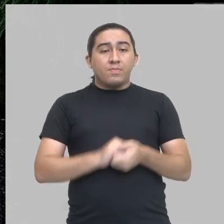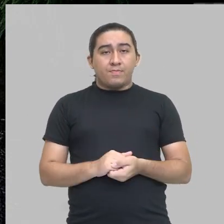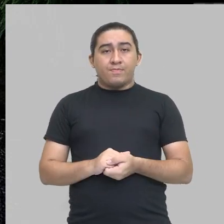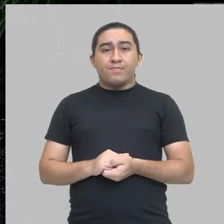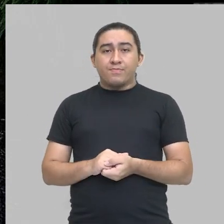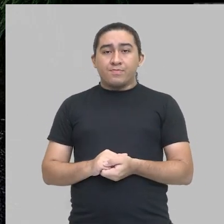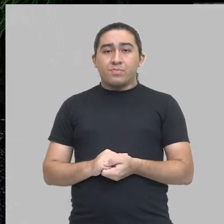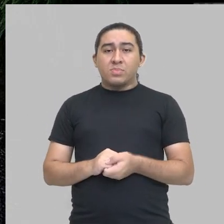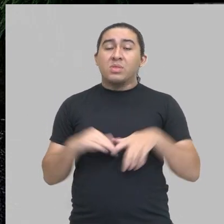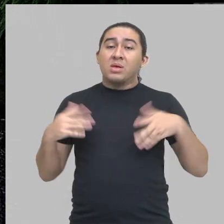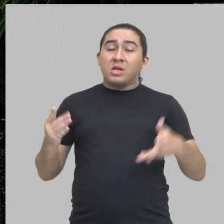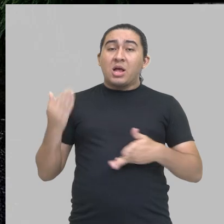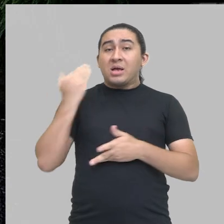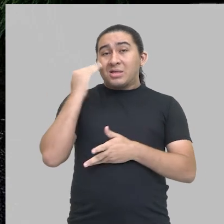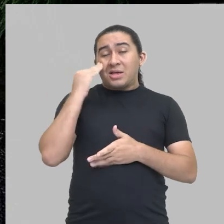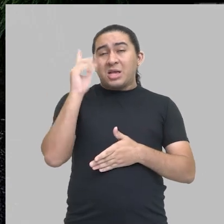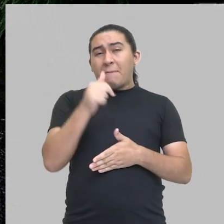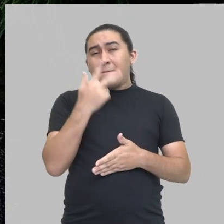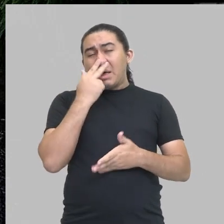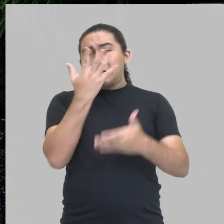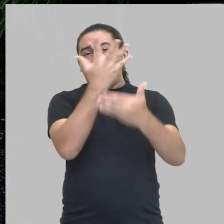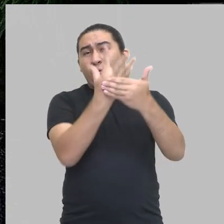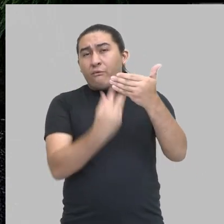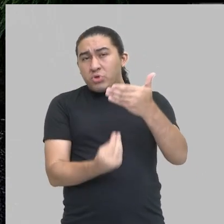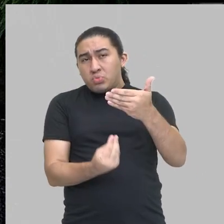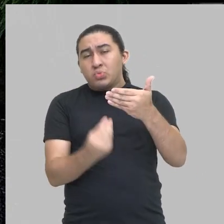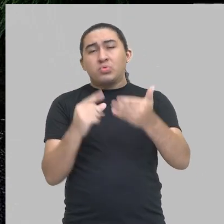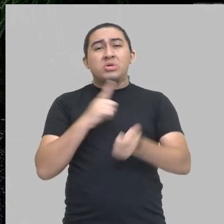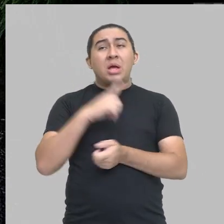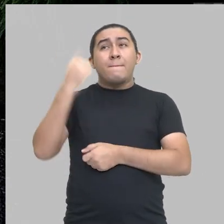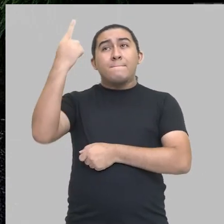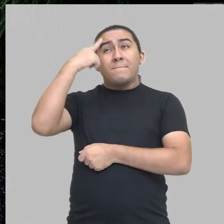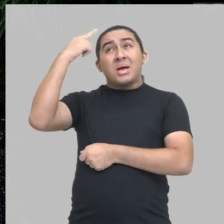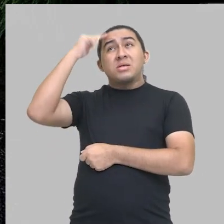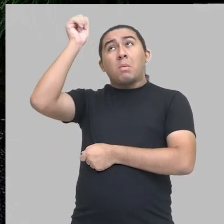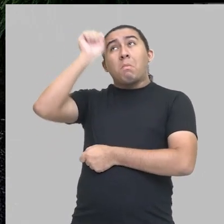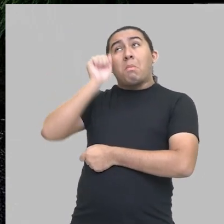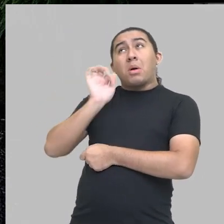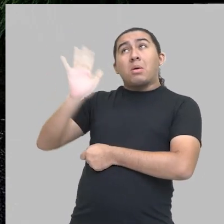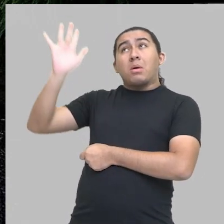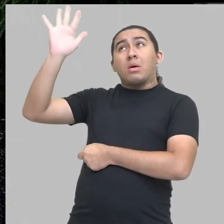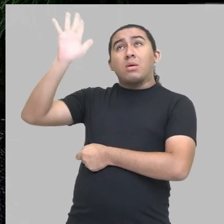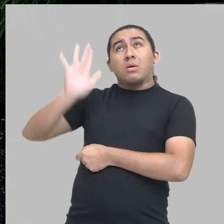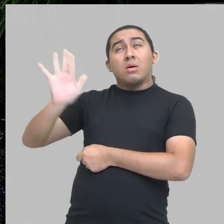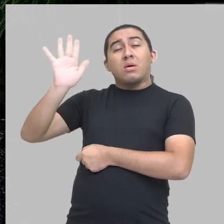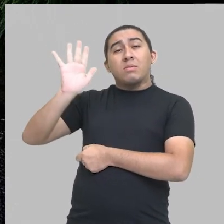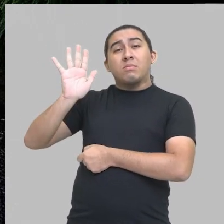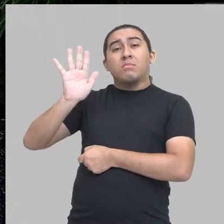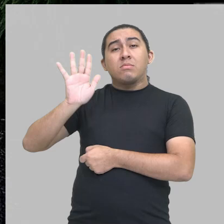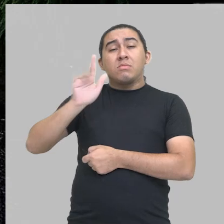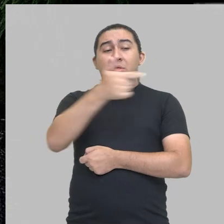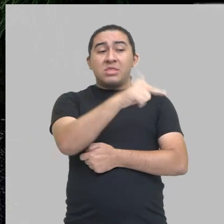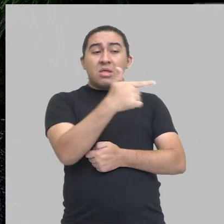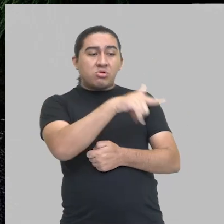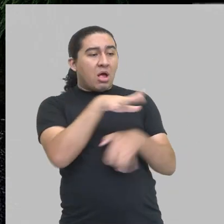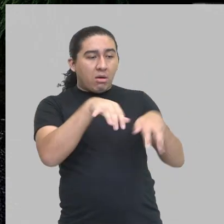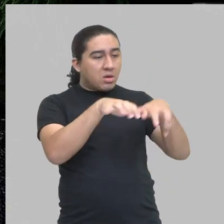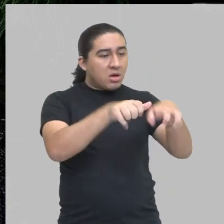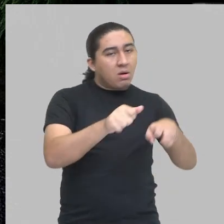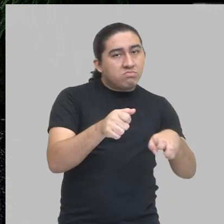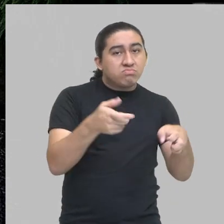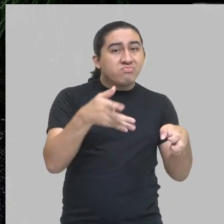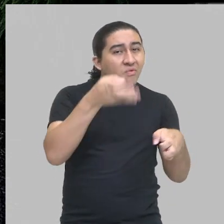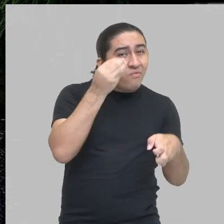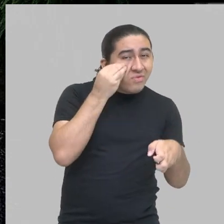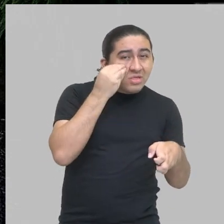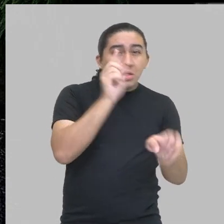Então, para entender melhor isso aqui, eu posso pensar no objeto que não está aqui agora. Isso chama-se abstração. E a filosofia trabalha